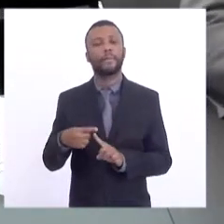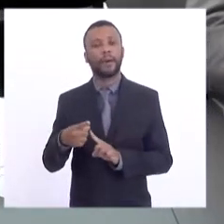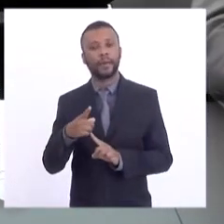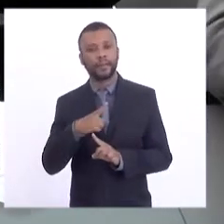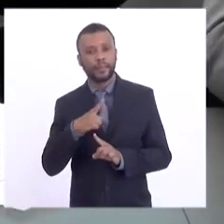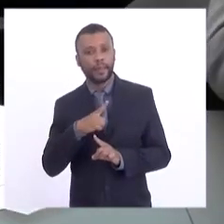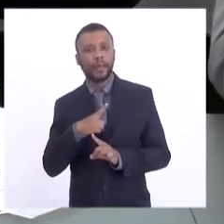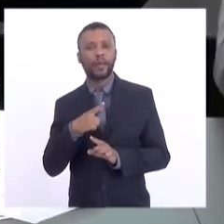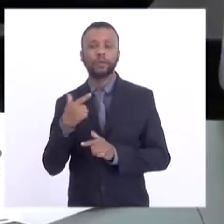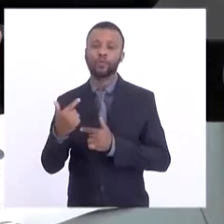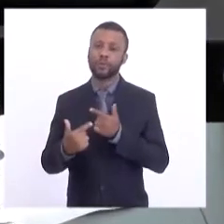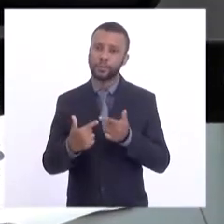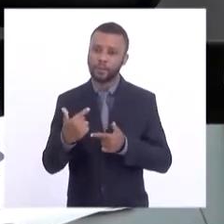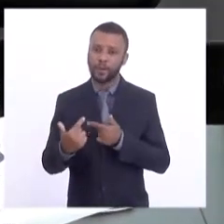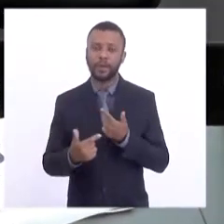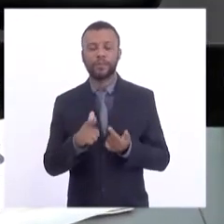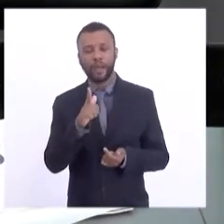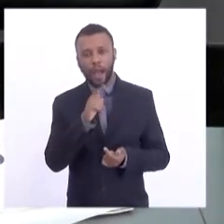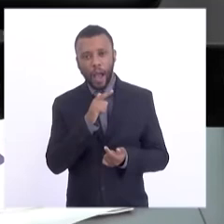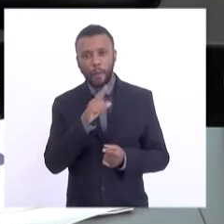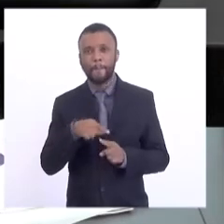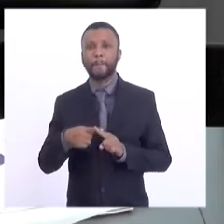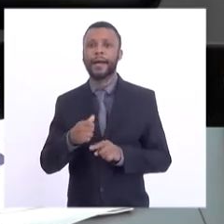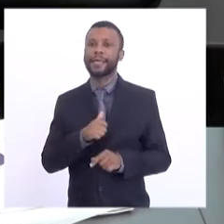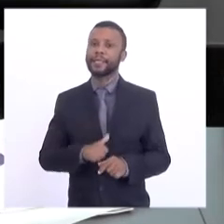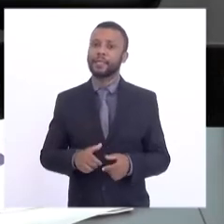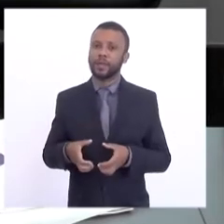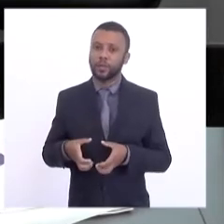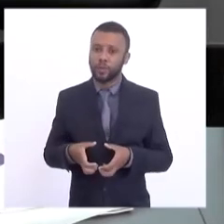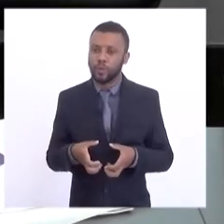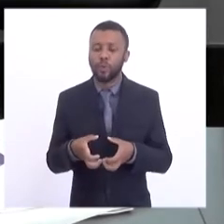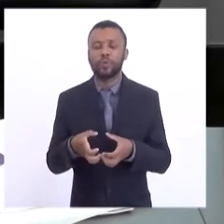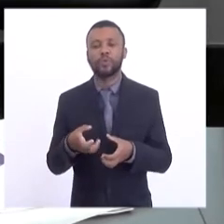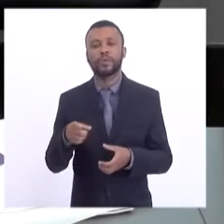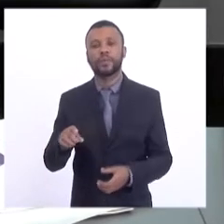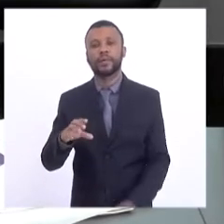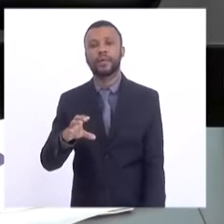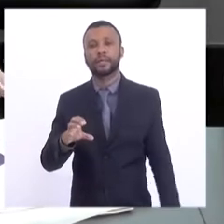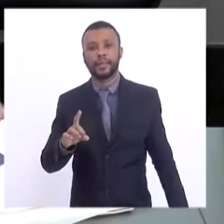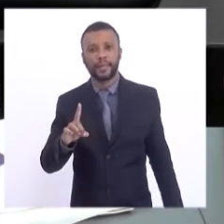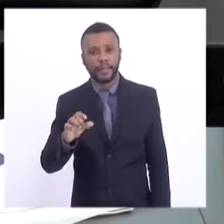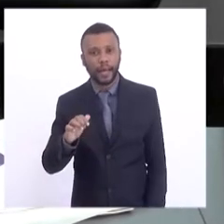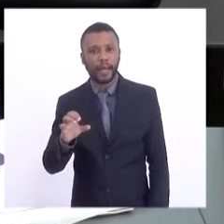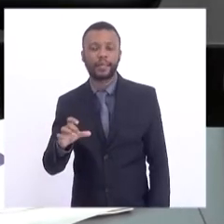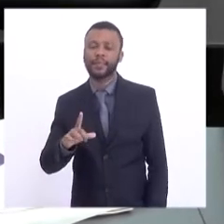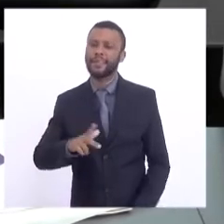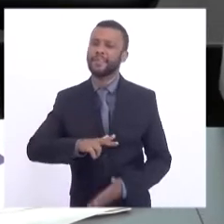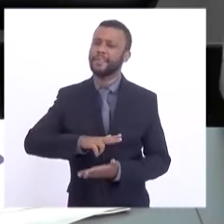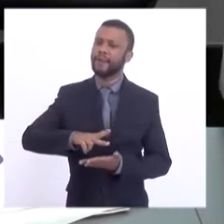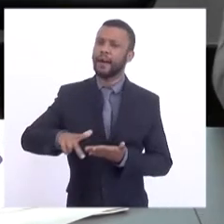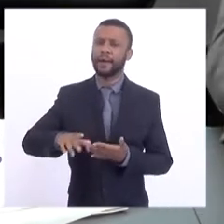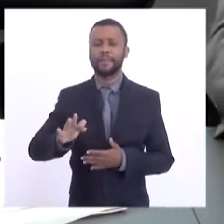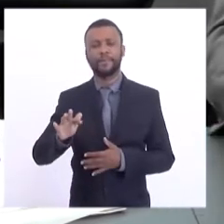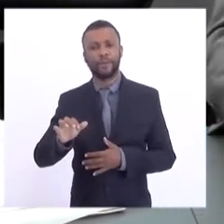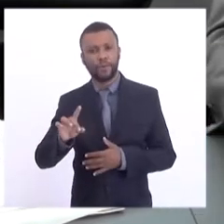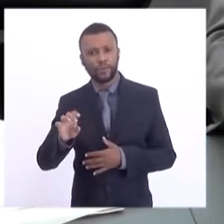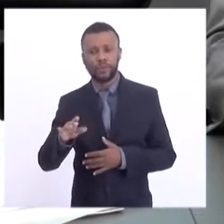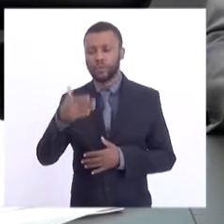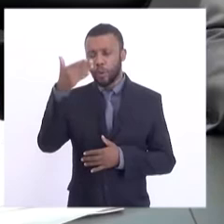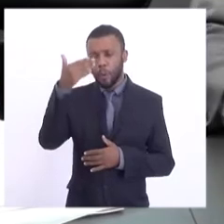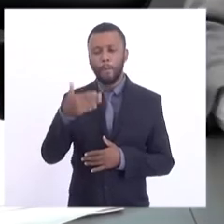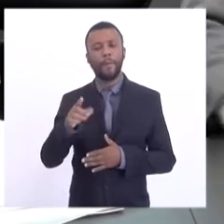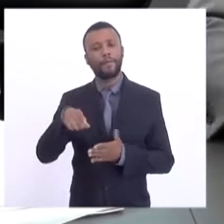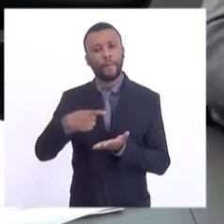dos serviços de água esgoto que foram doados na CEDAE não tem outras fontes que compõem o parto